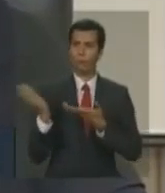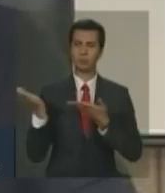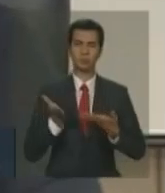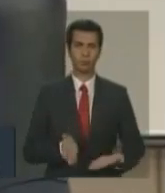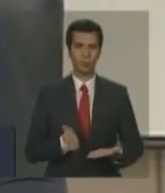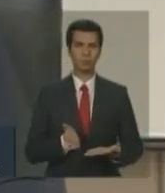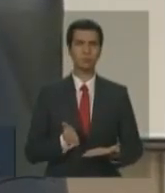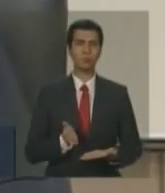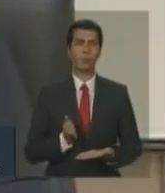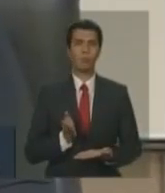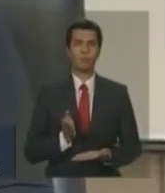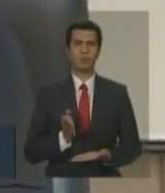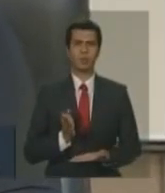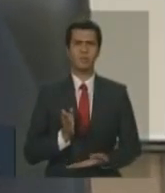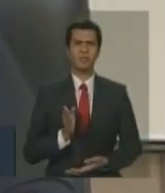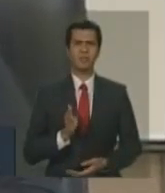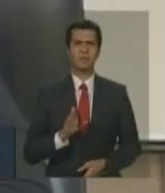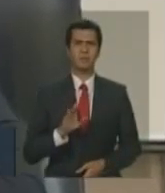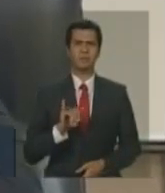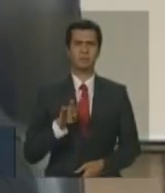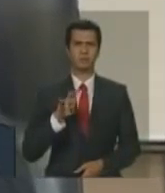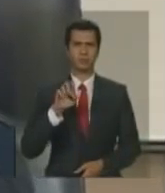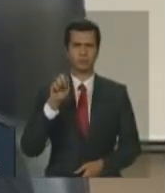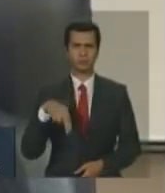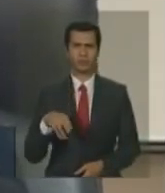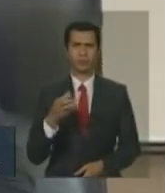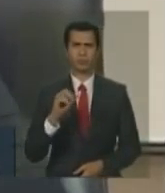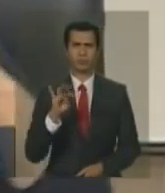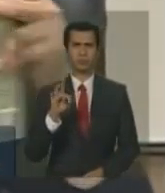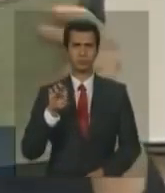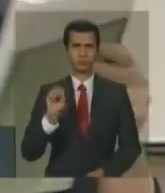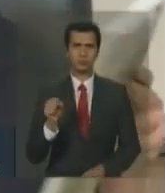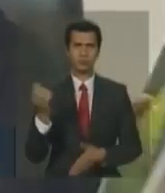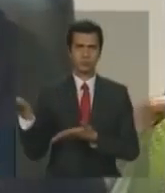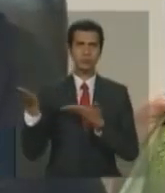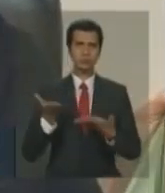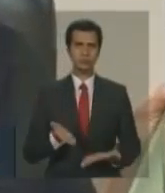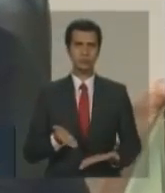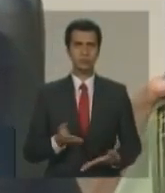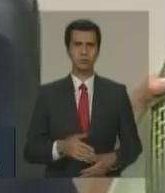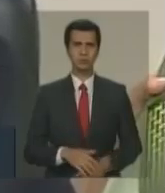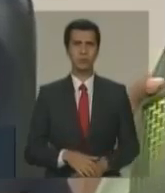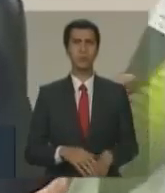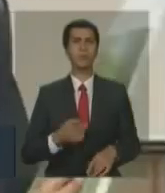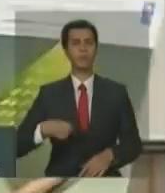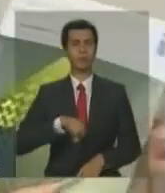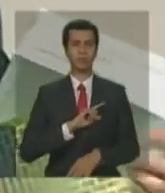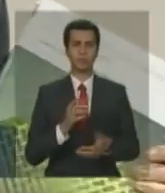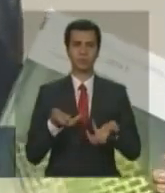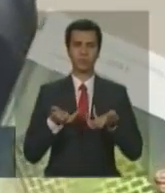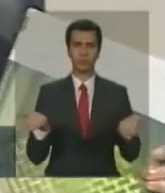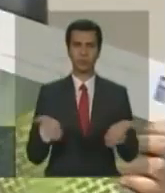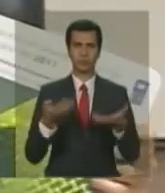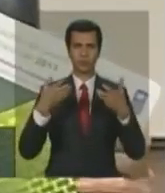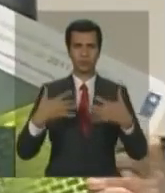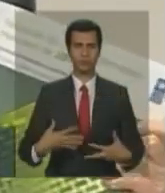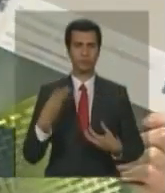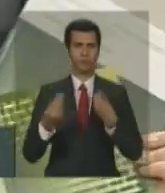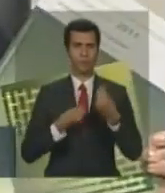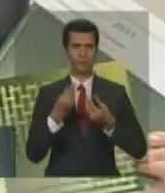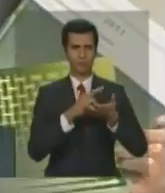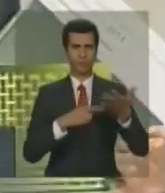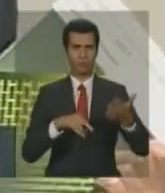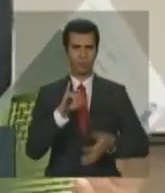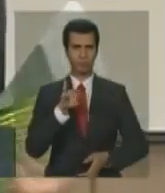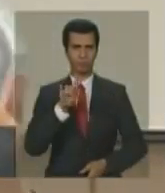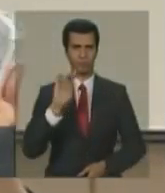Nossa proposta é fazer mostrar uma breve posição do governo federal sobre o relatório de desenvolvimento humano 2011,